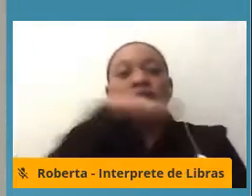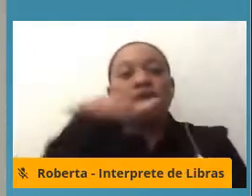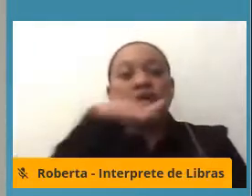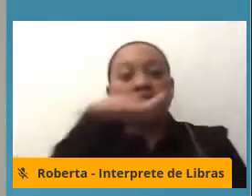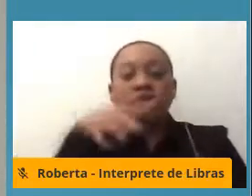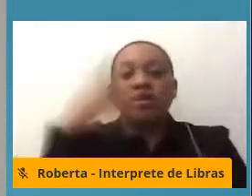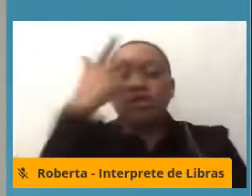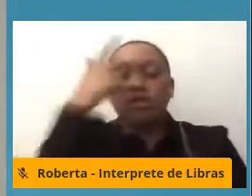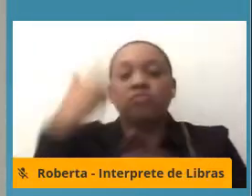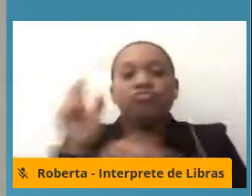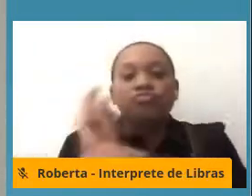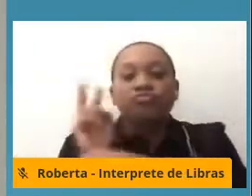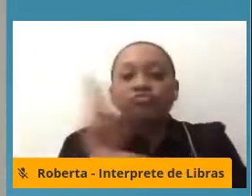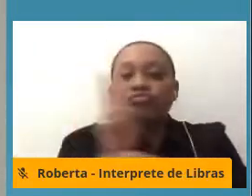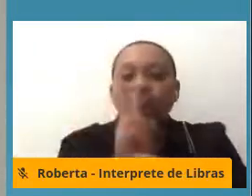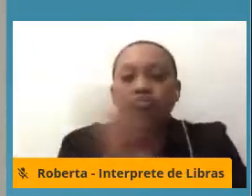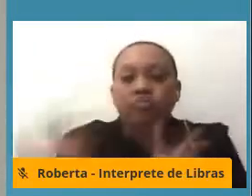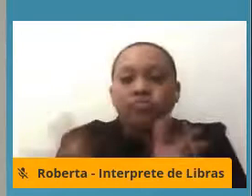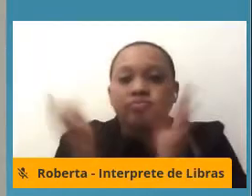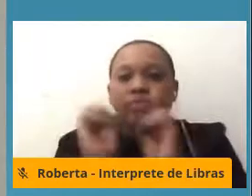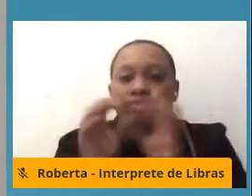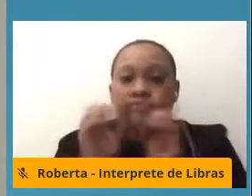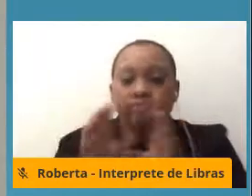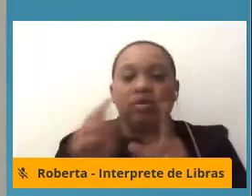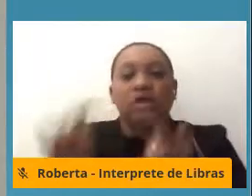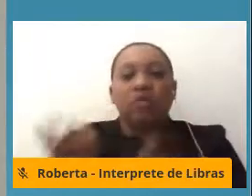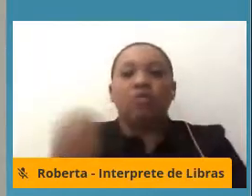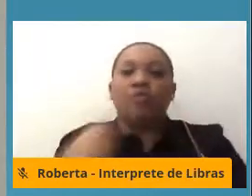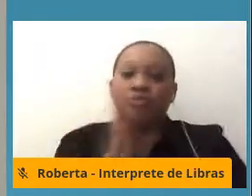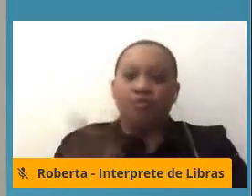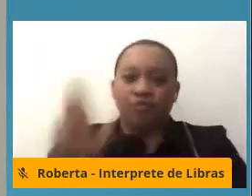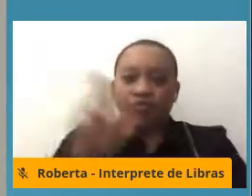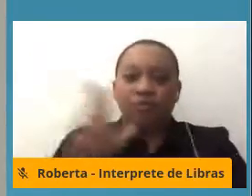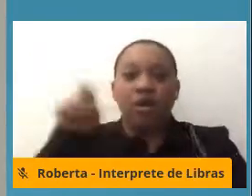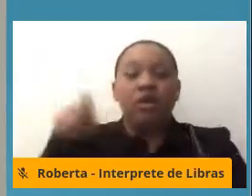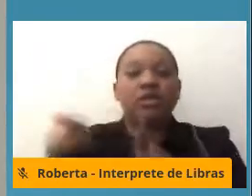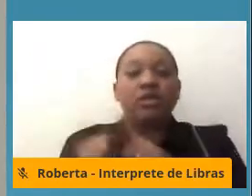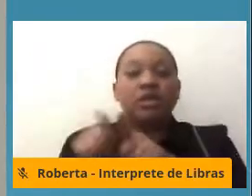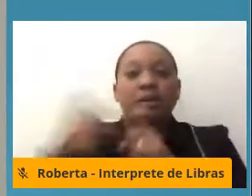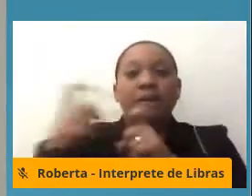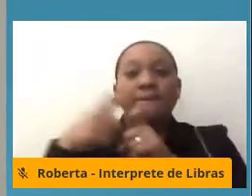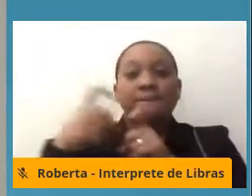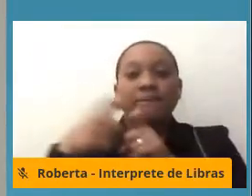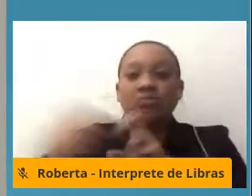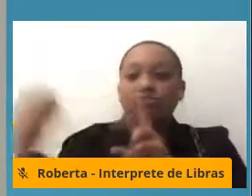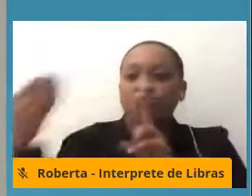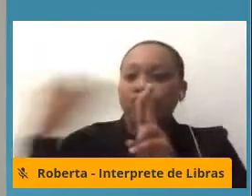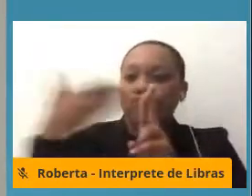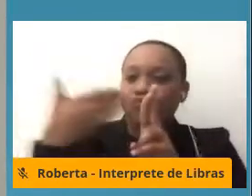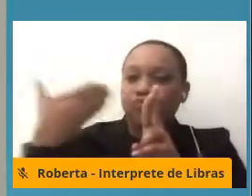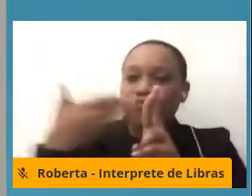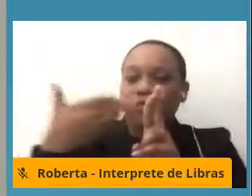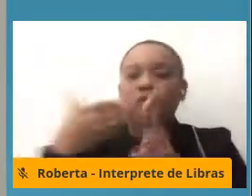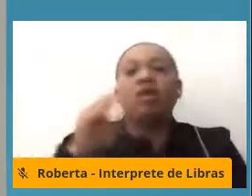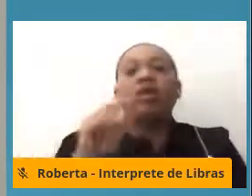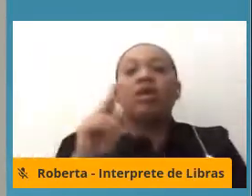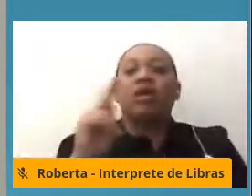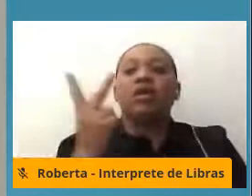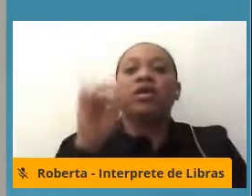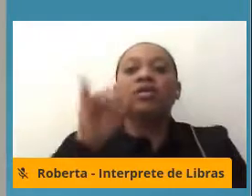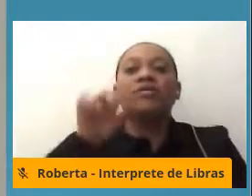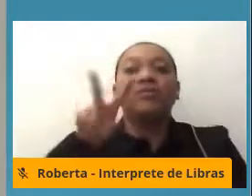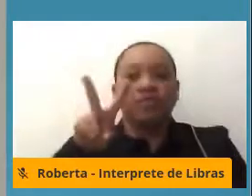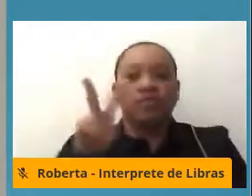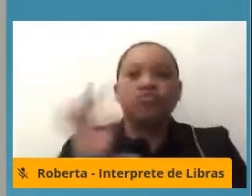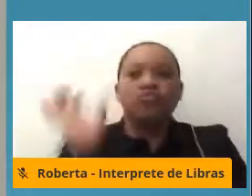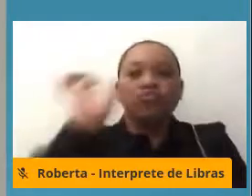Elvio Alto. E, como se fosse pouco, ele também atua como médico de referência em genotipagem do HIV no estado de Alagoas. Então,